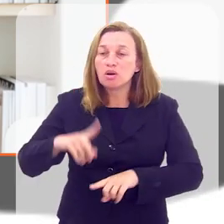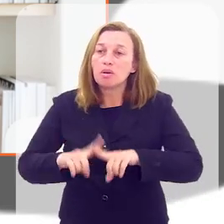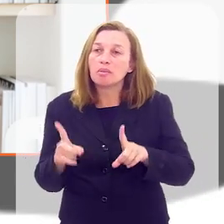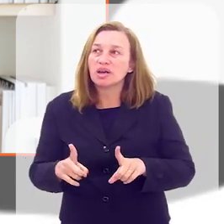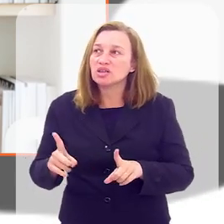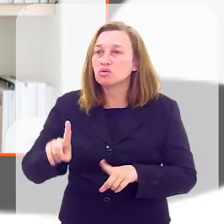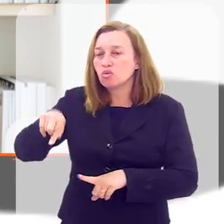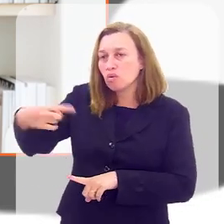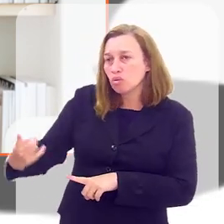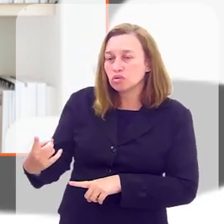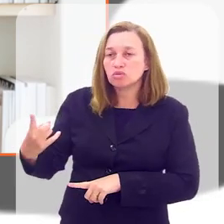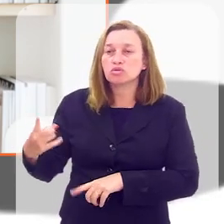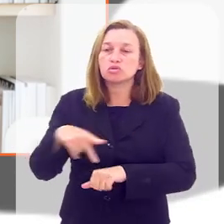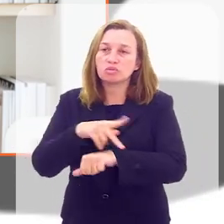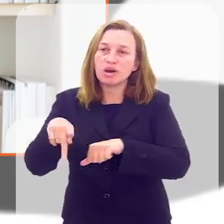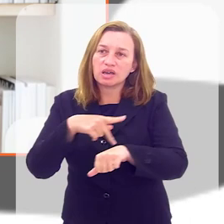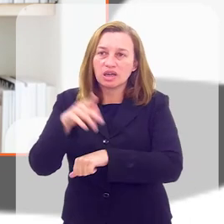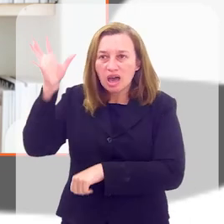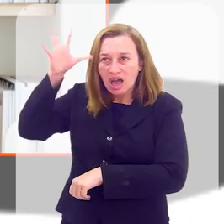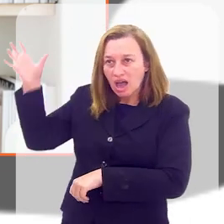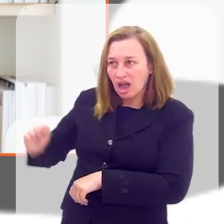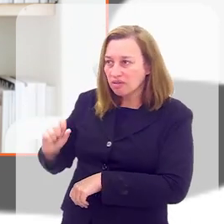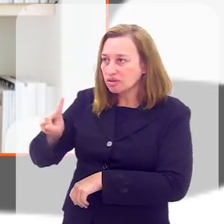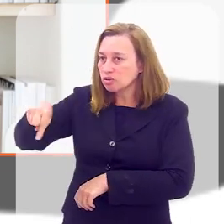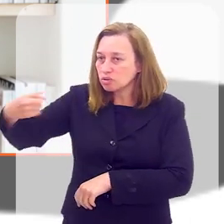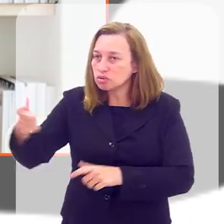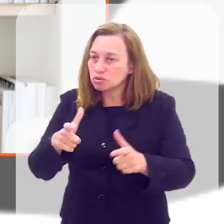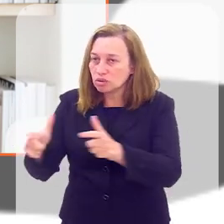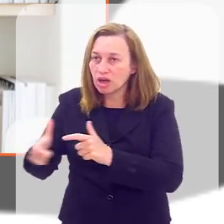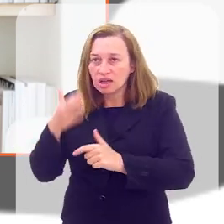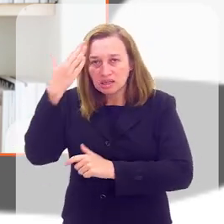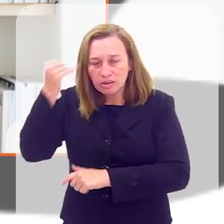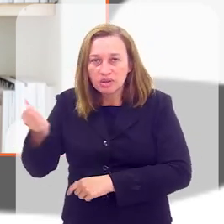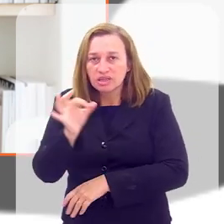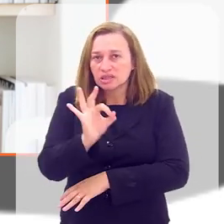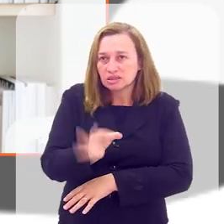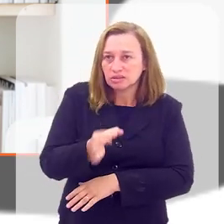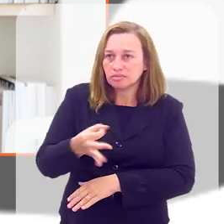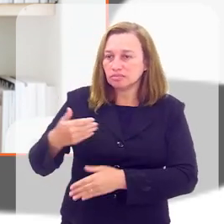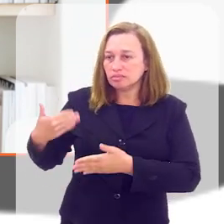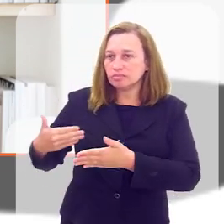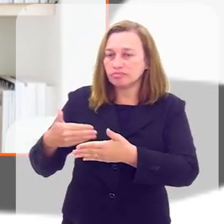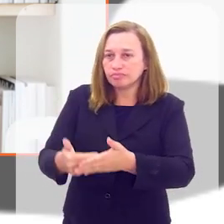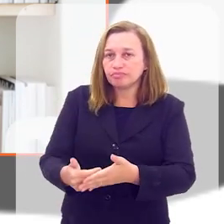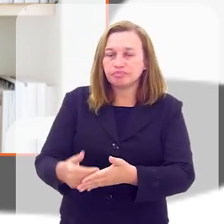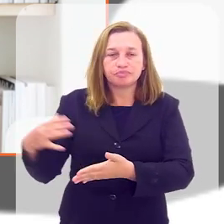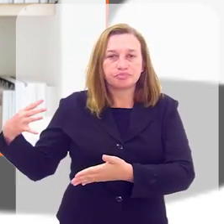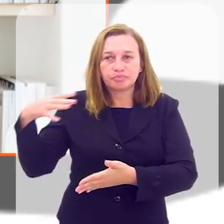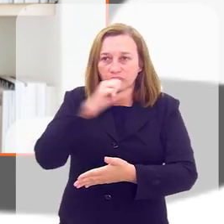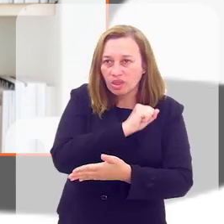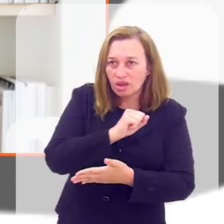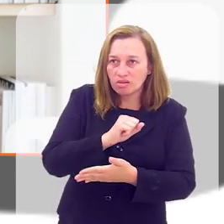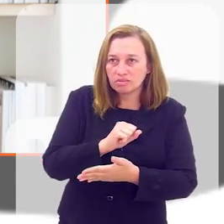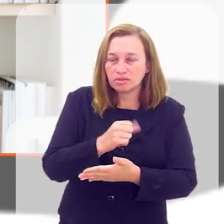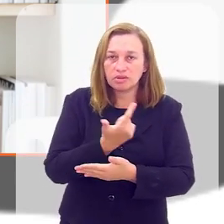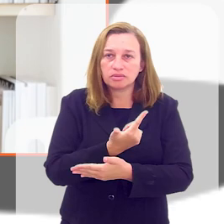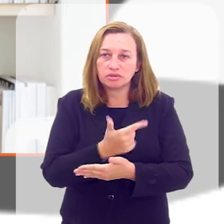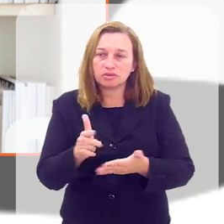mas assim que os outros países a África os outros continentes souberem eu tenho certeza porque é um processo rápido